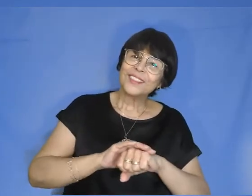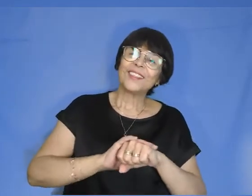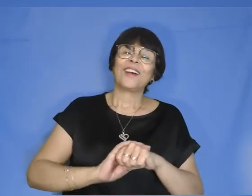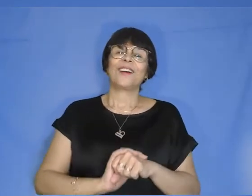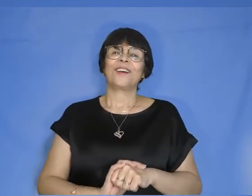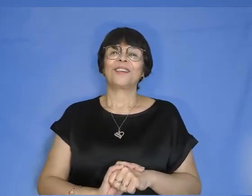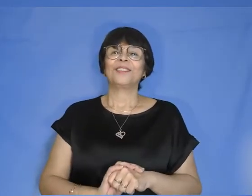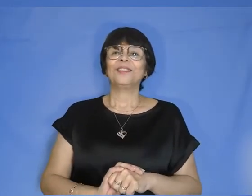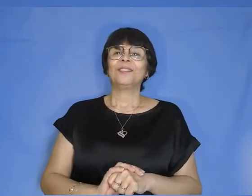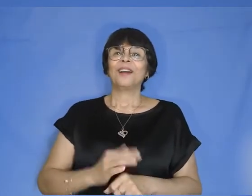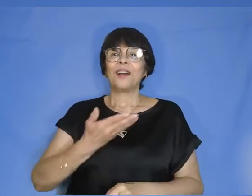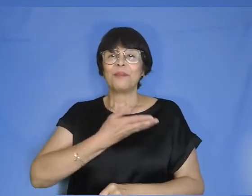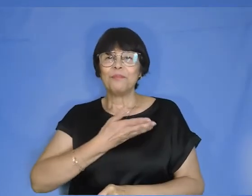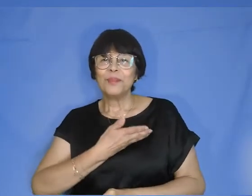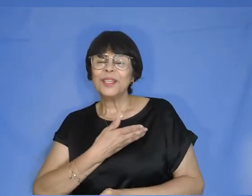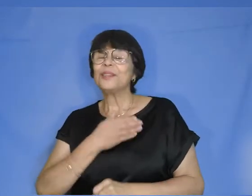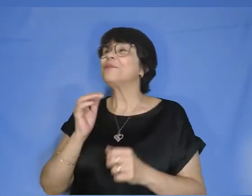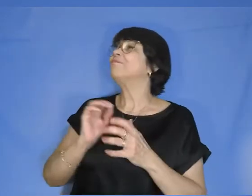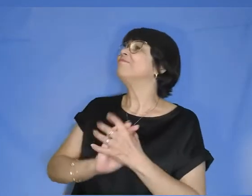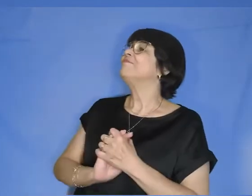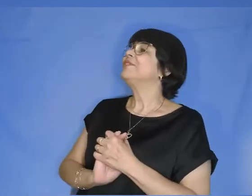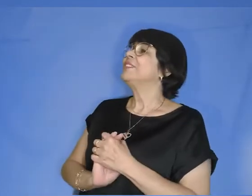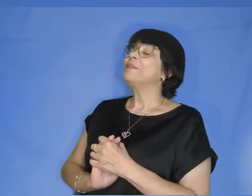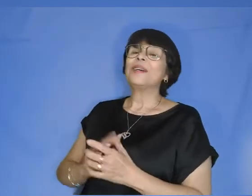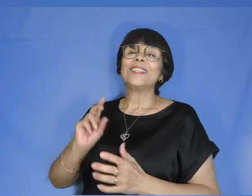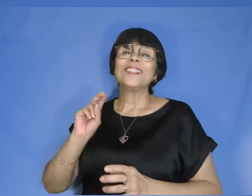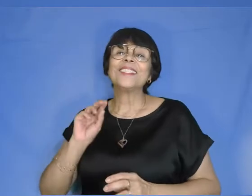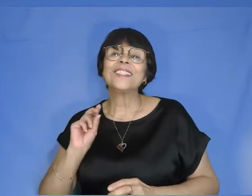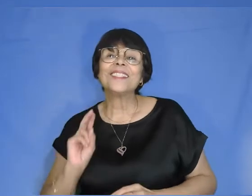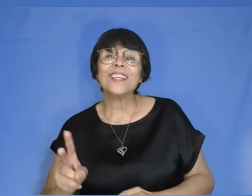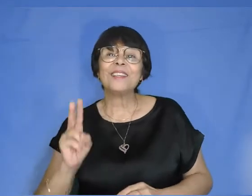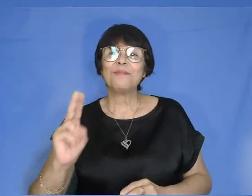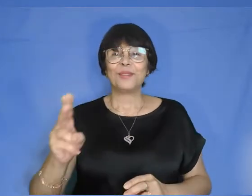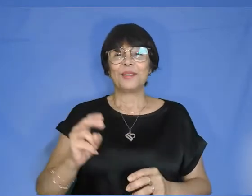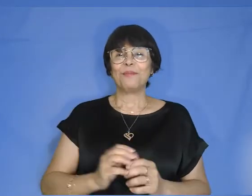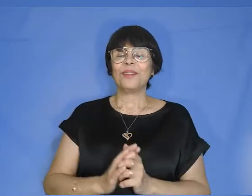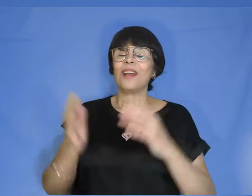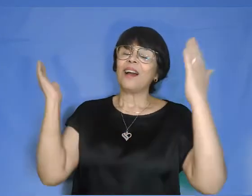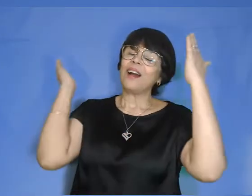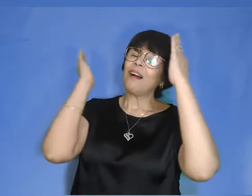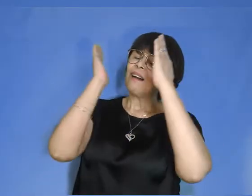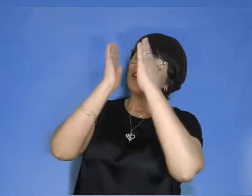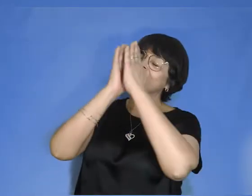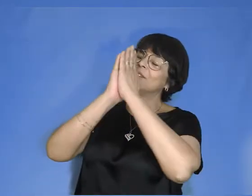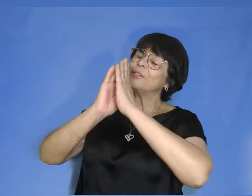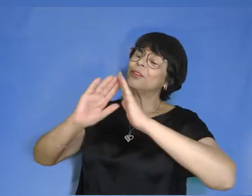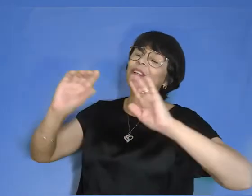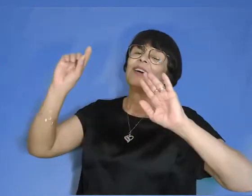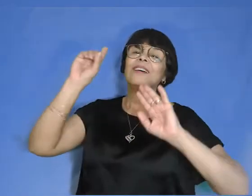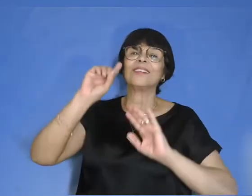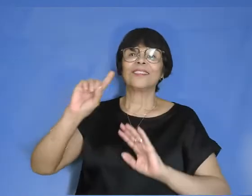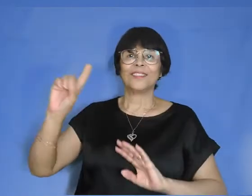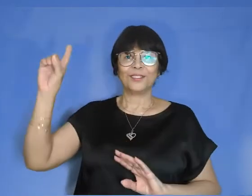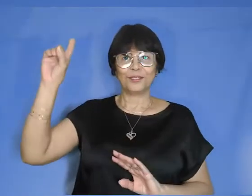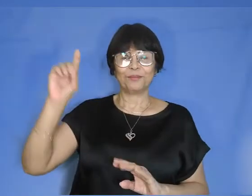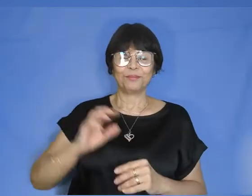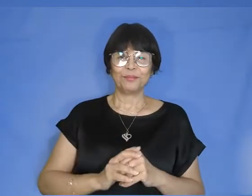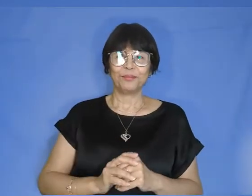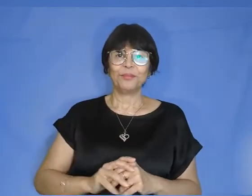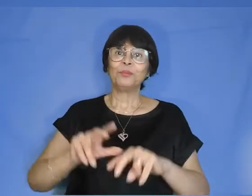adoração. A vida do Espírito Santo, cheia do Espírito Santo, ela provoca esse sentimento de louvor em